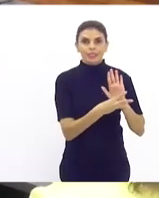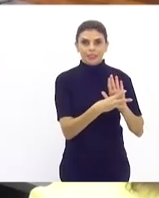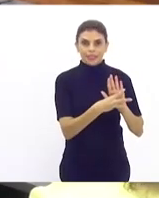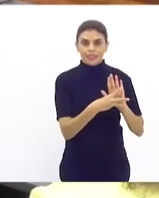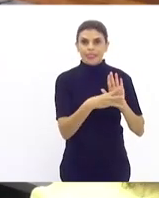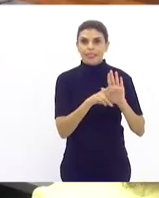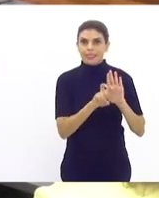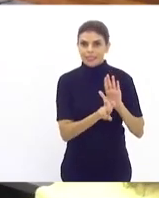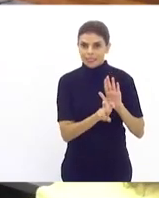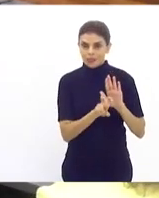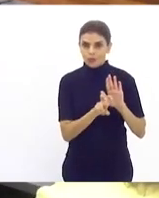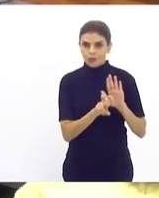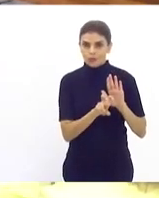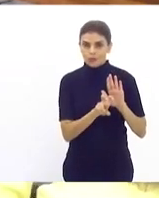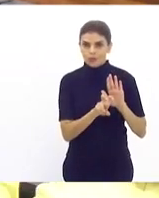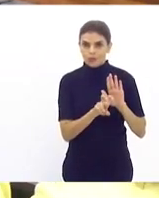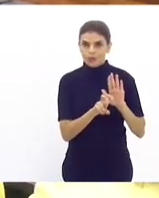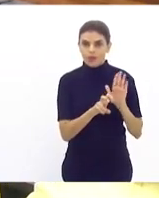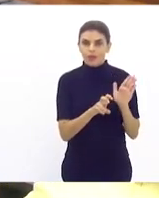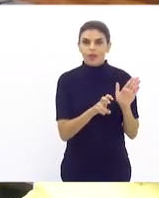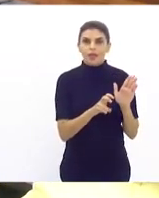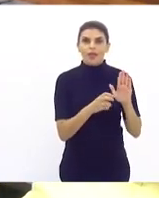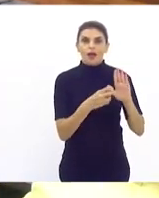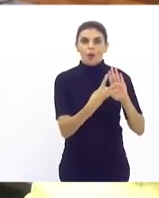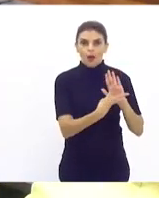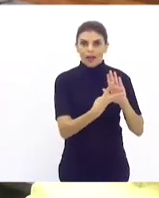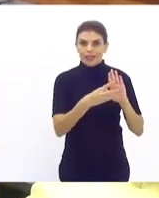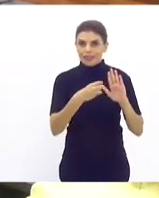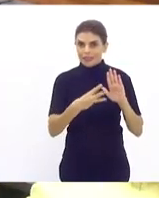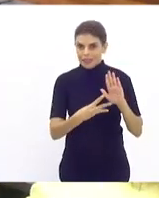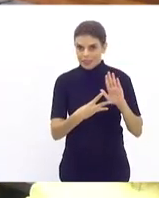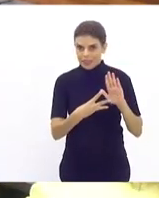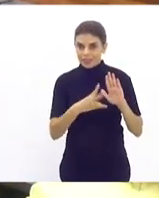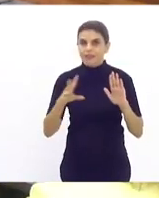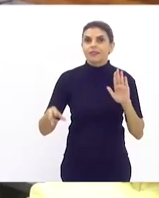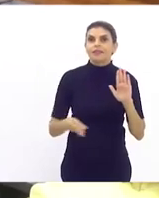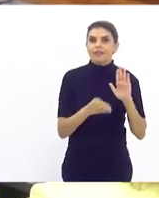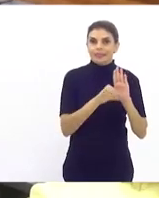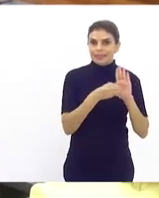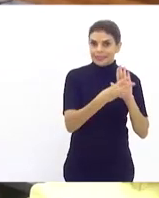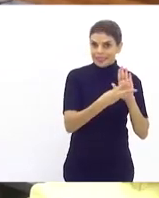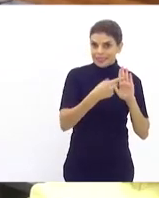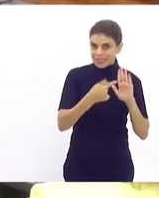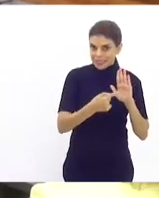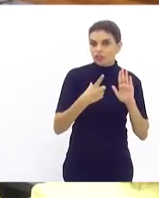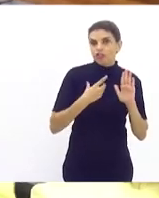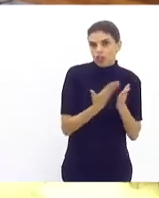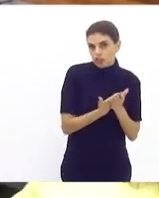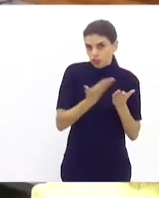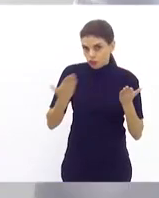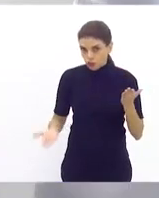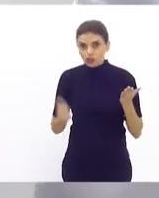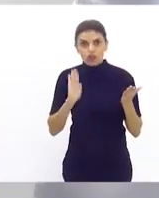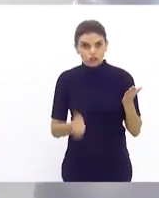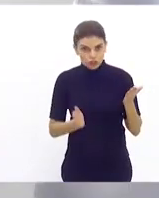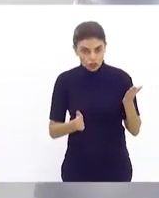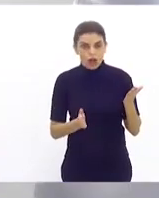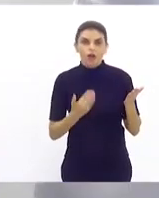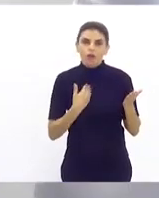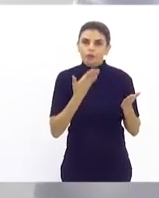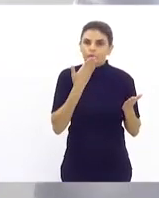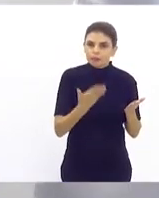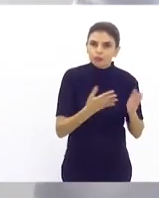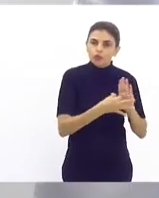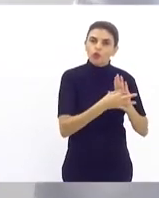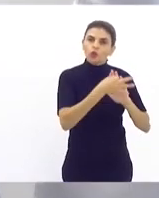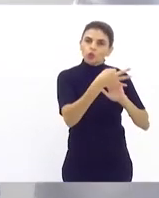Do 35 ao 43, com exceção do 36 e do 37, que já estão retirados de pauta.